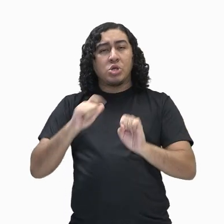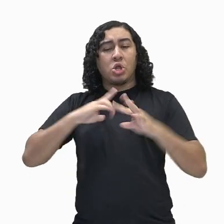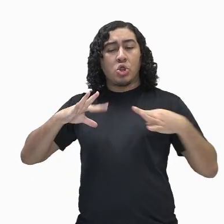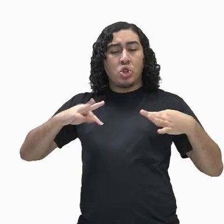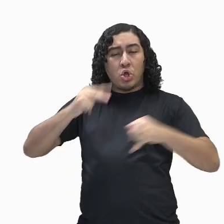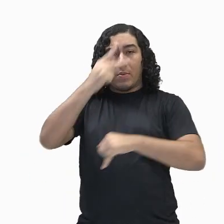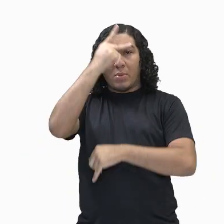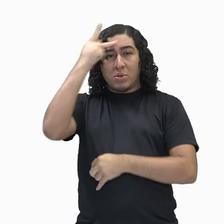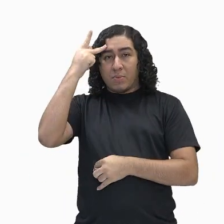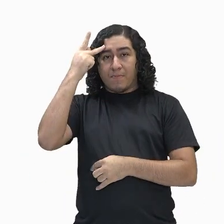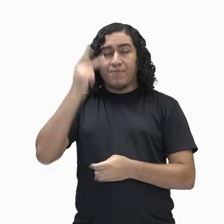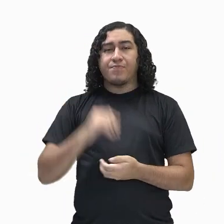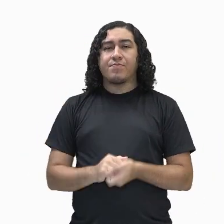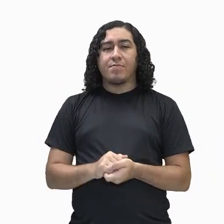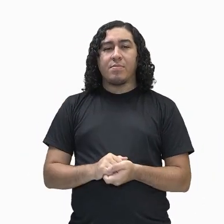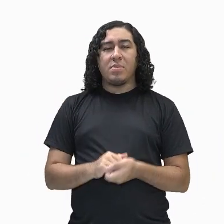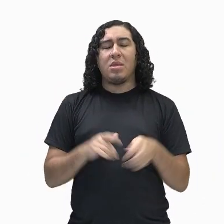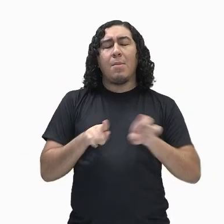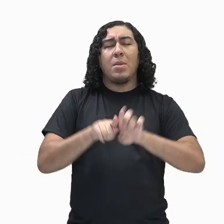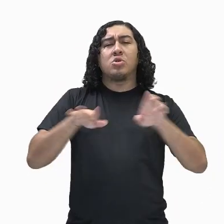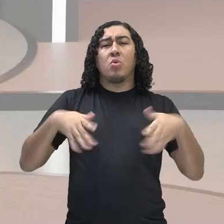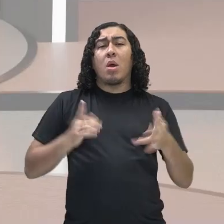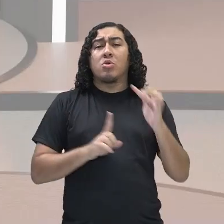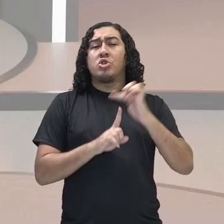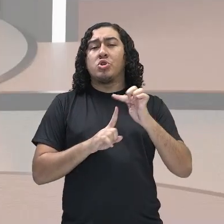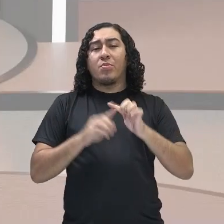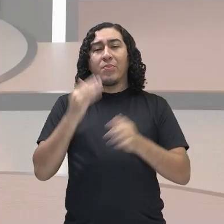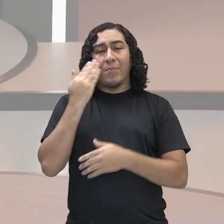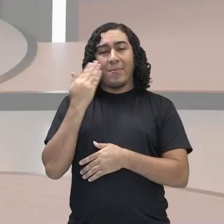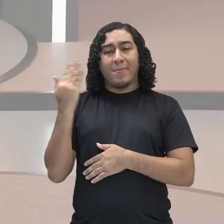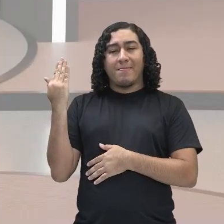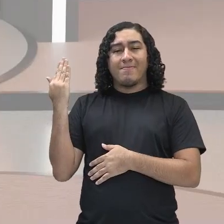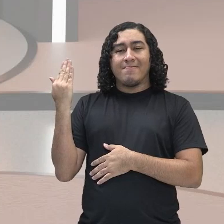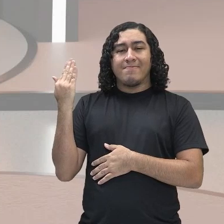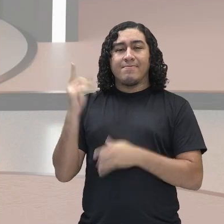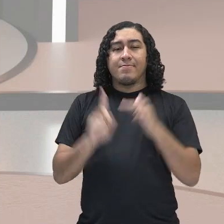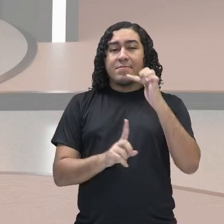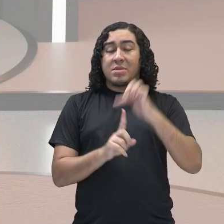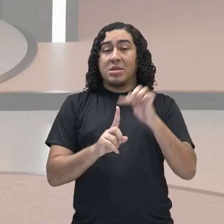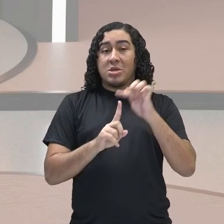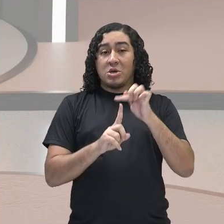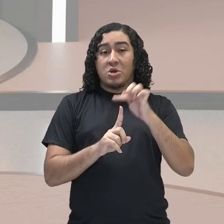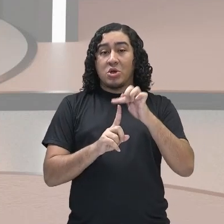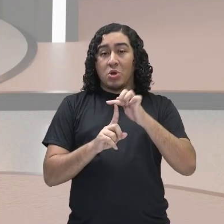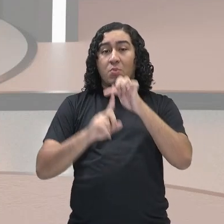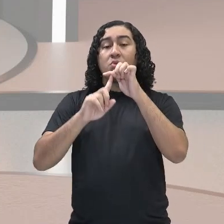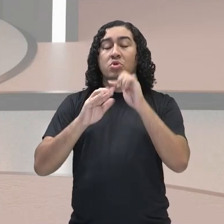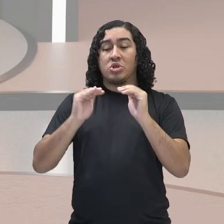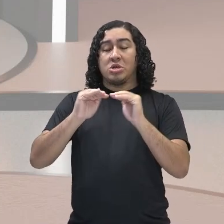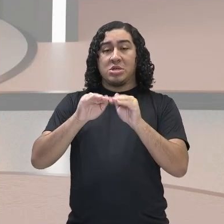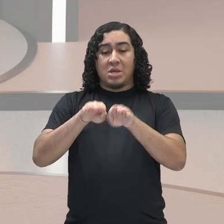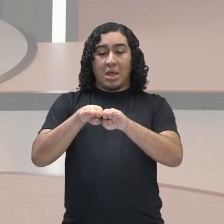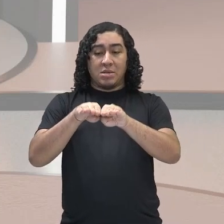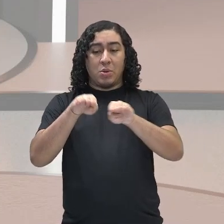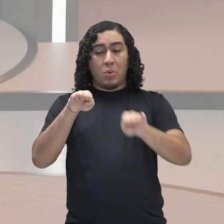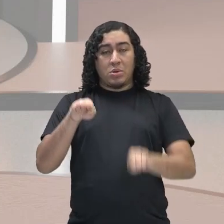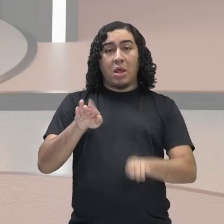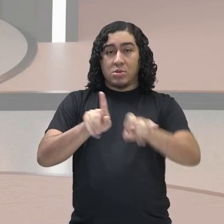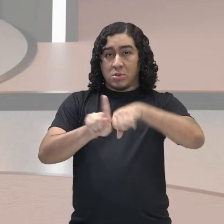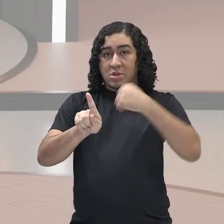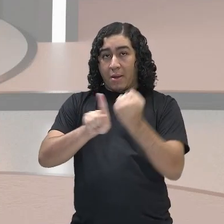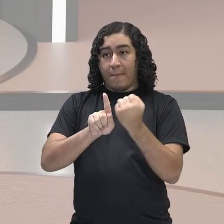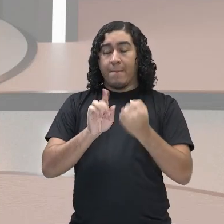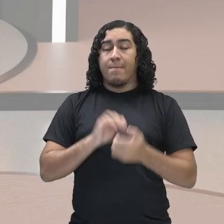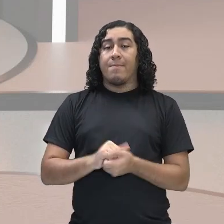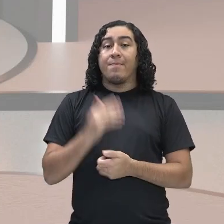E quais são os tipos? Vamos ver agora os tipos de desigualdade social.